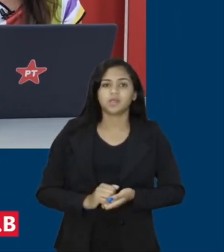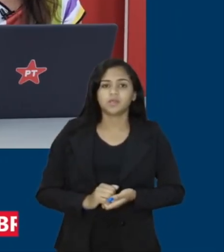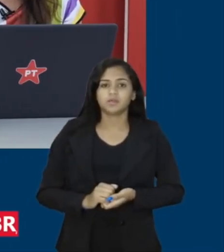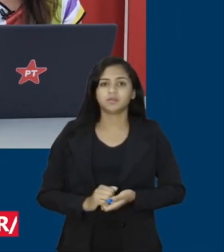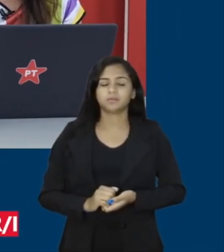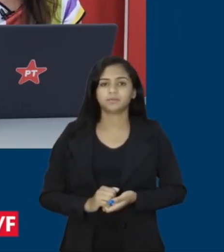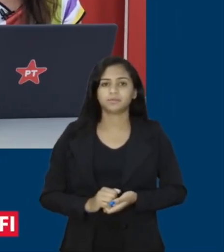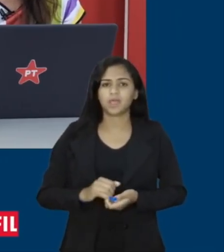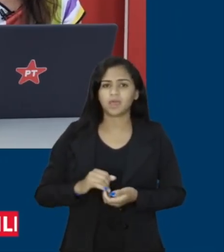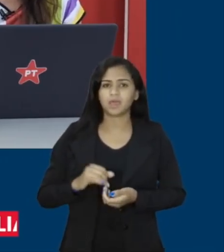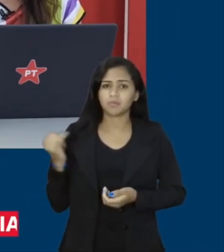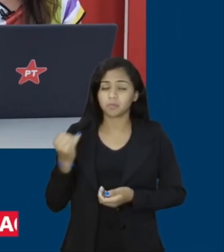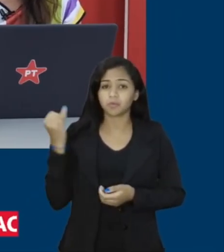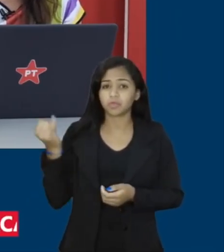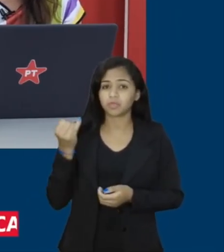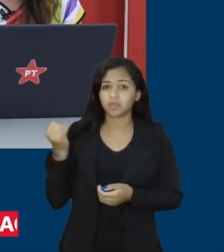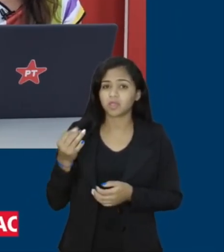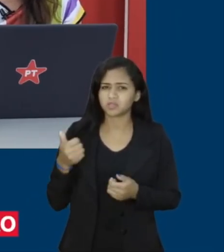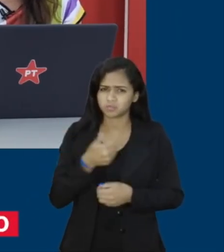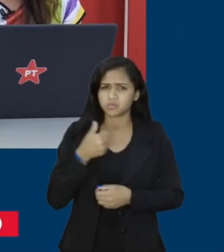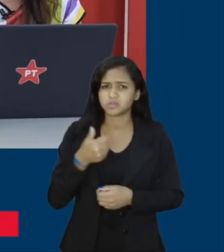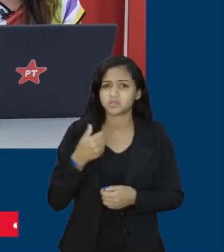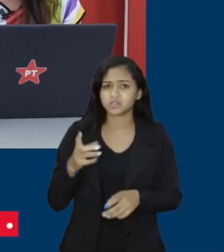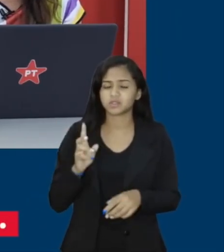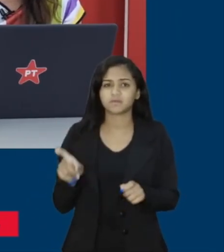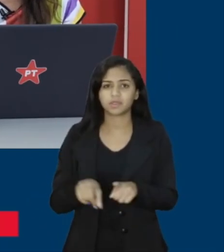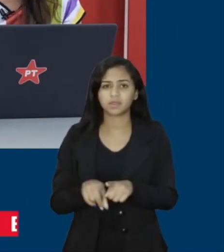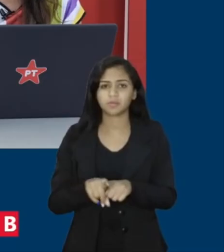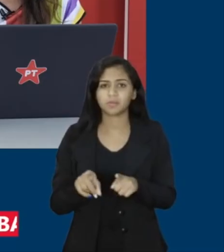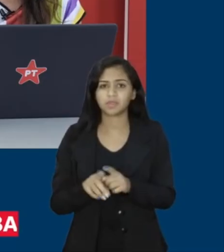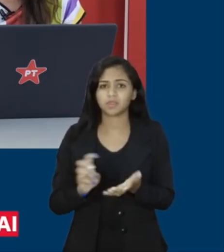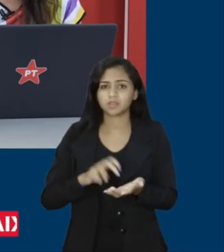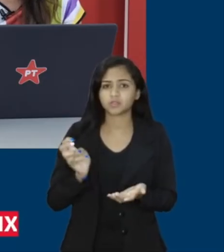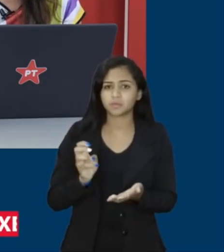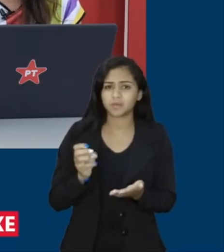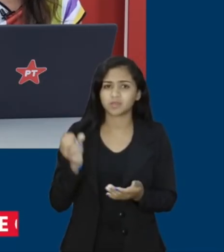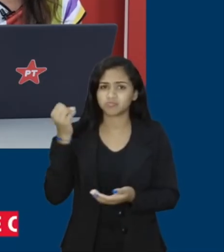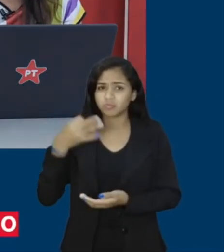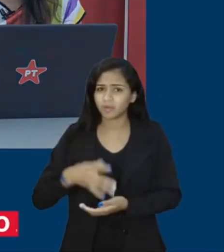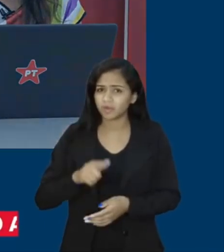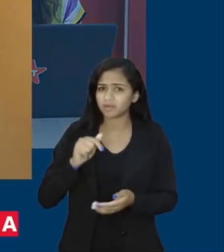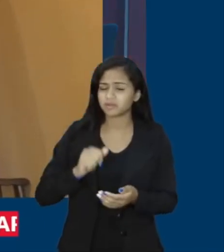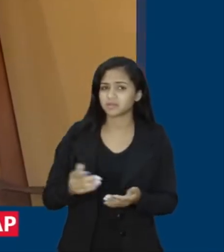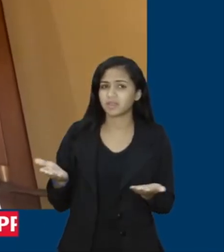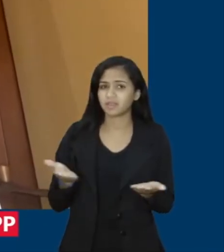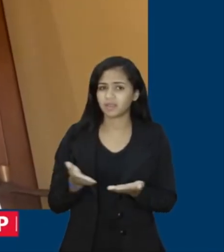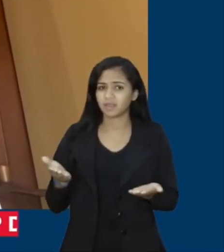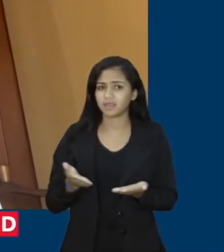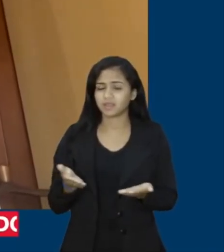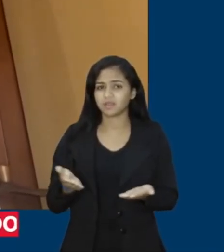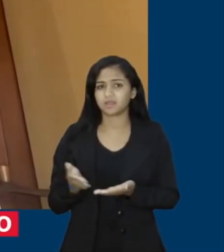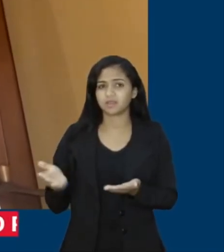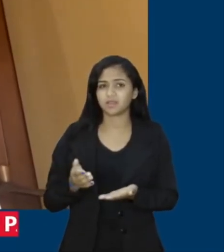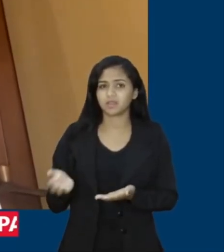Expectativa muito positiva, tanto é que a gente está desde manhã, bem cedinho aqui, no café da manhã,